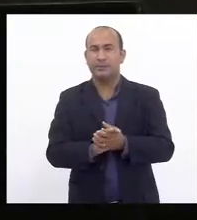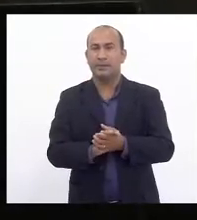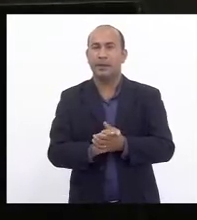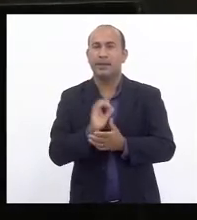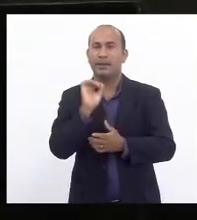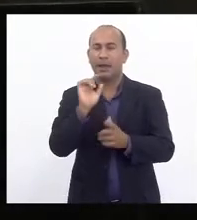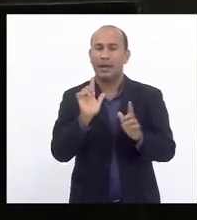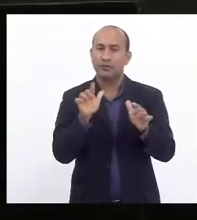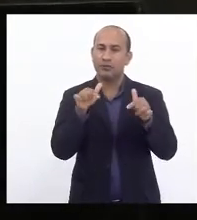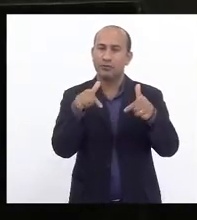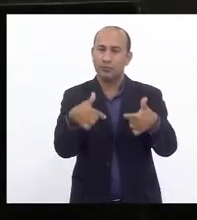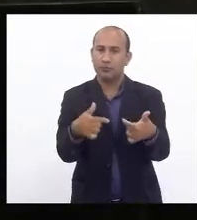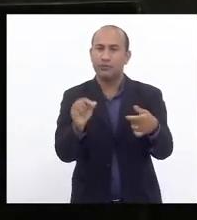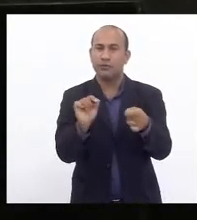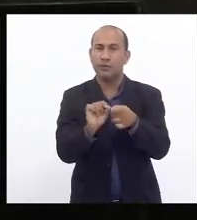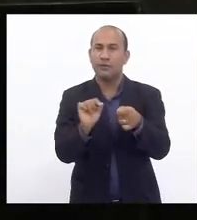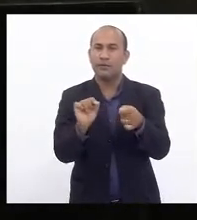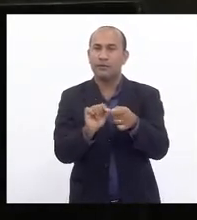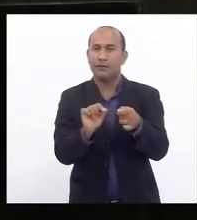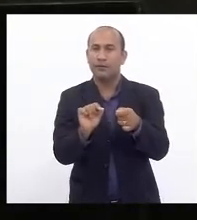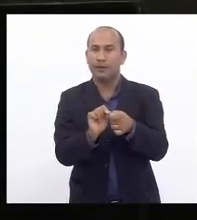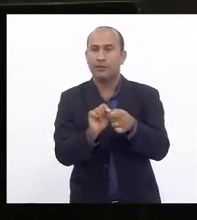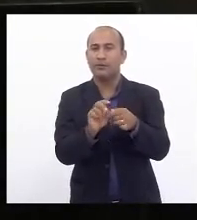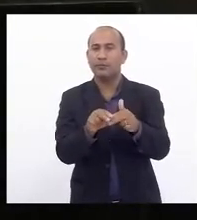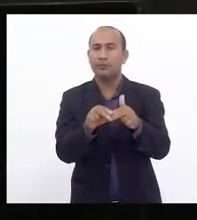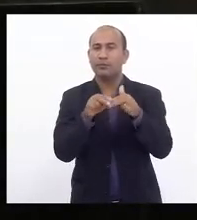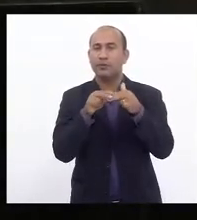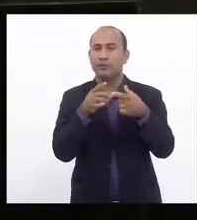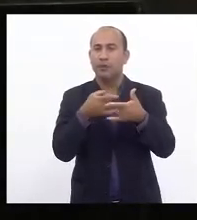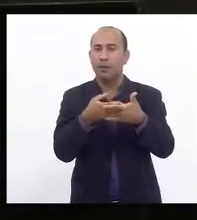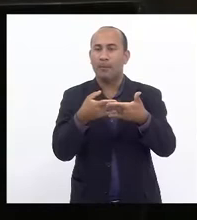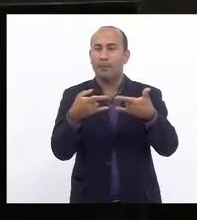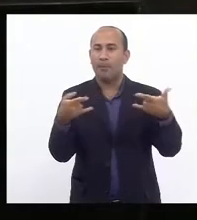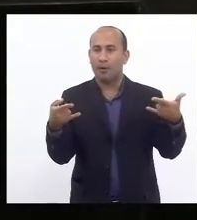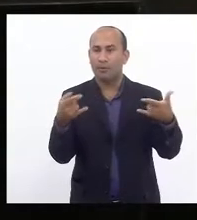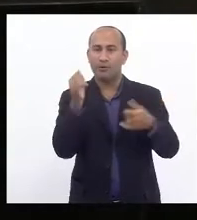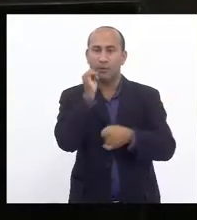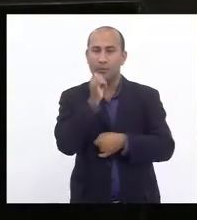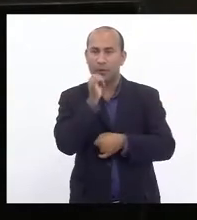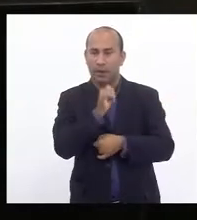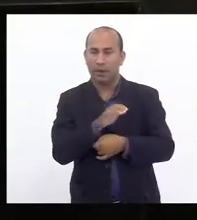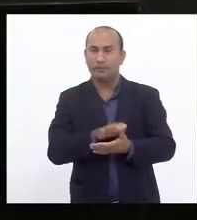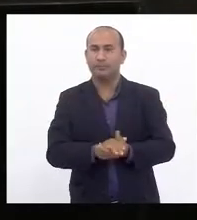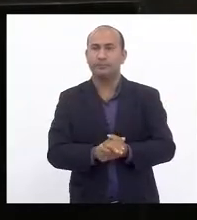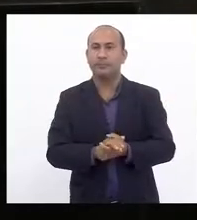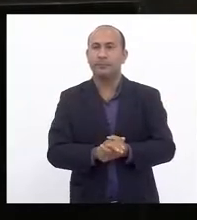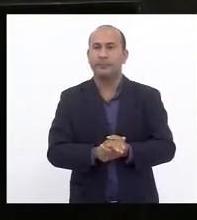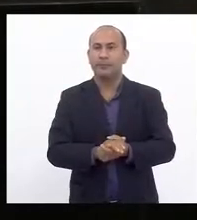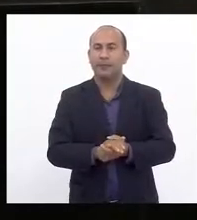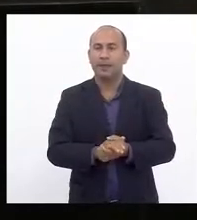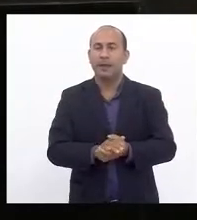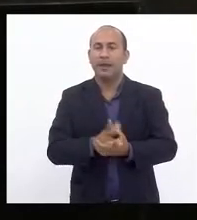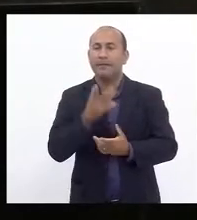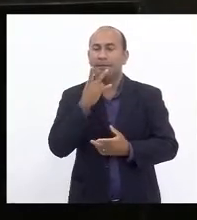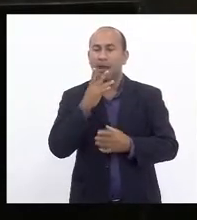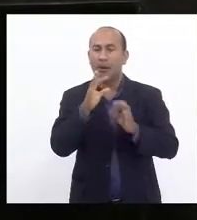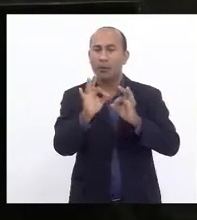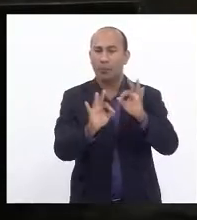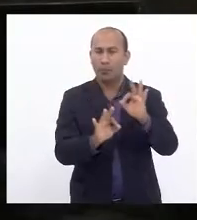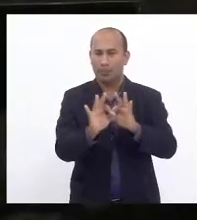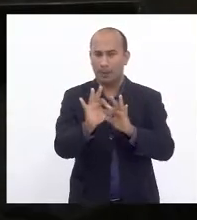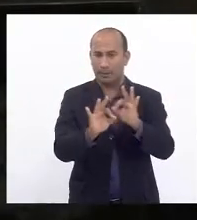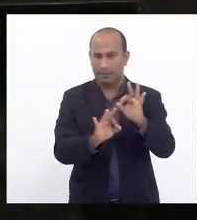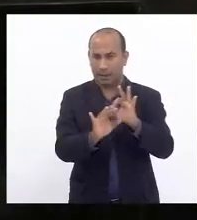operações realizadas com absorvente íntimo. Então, trata-se de um projeto, e aqui eu já